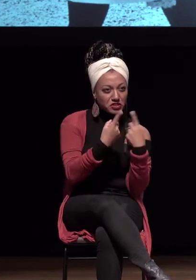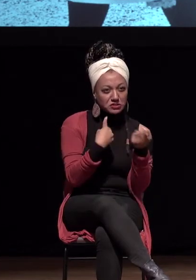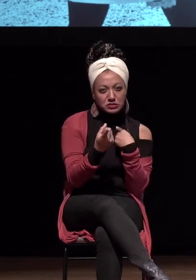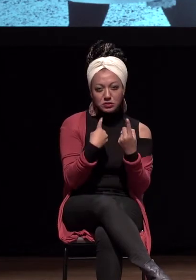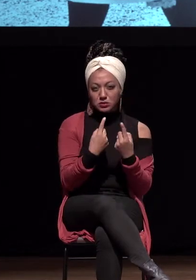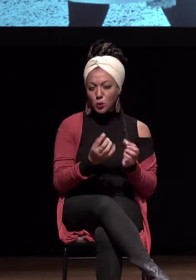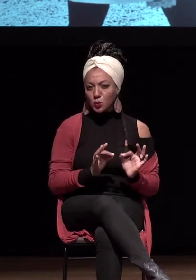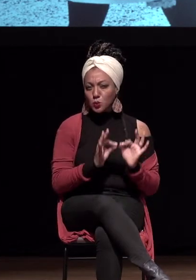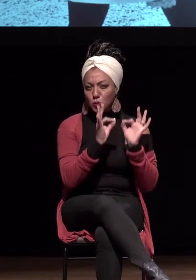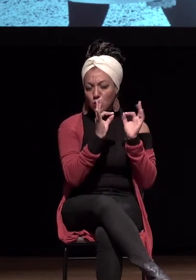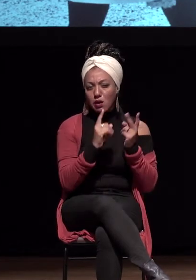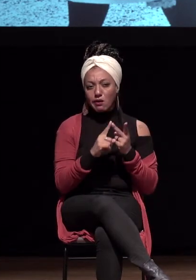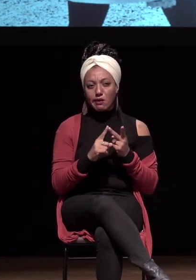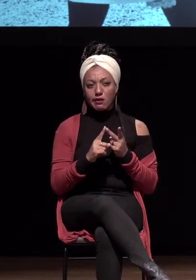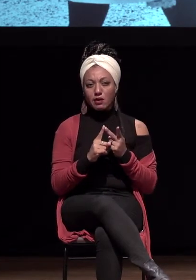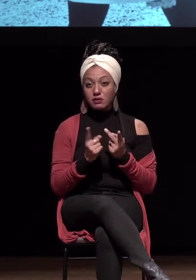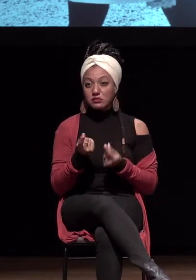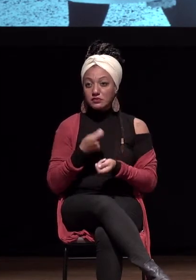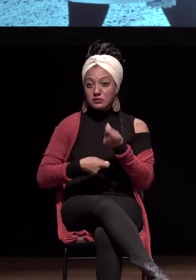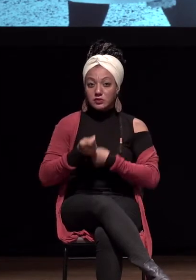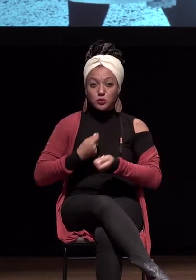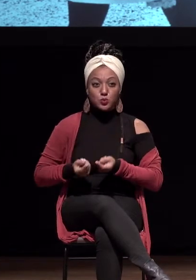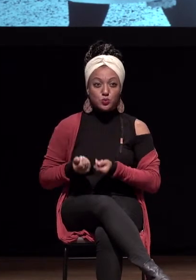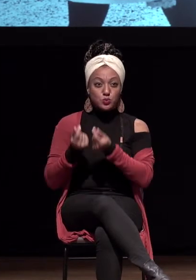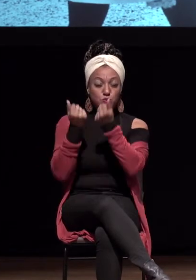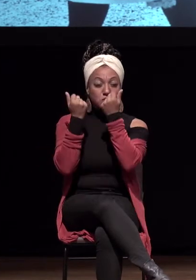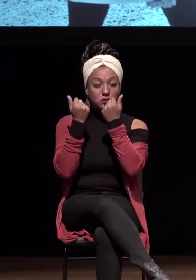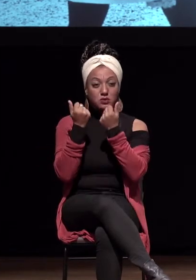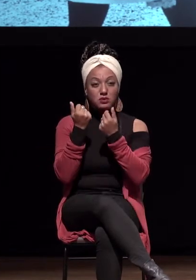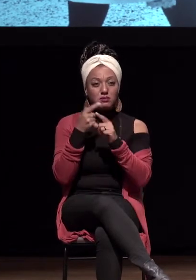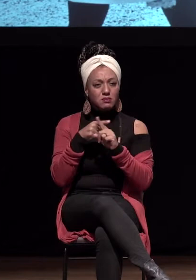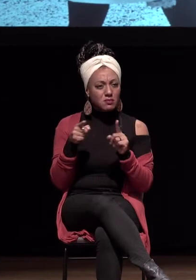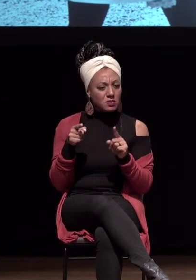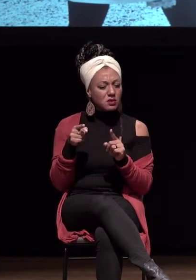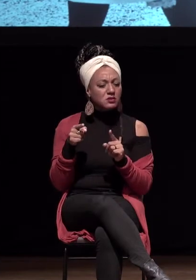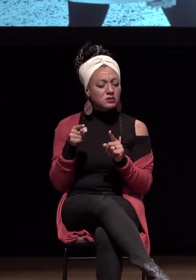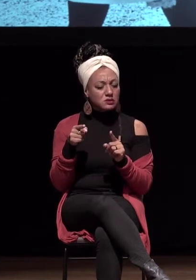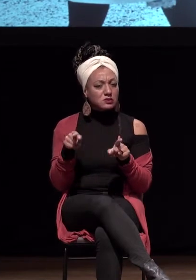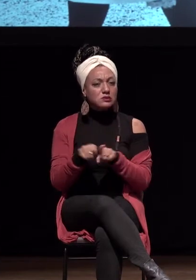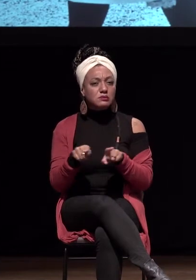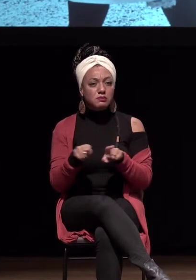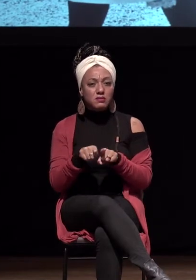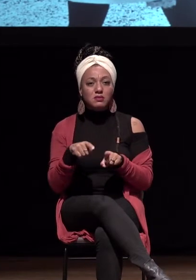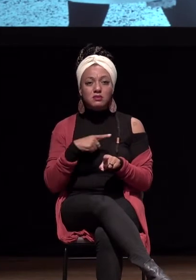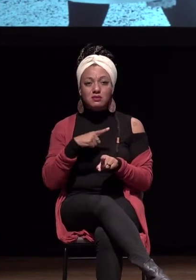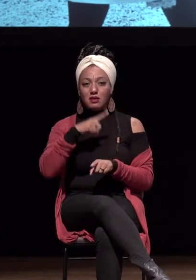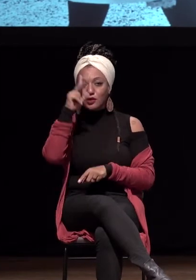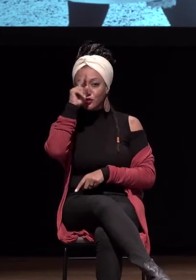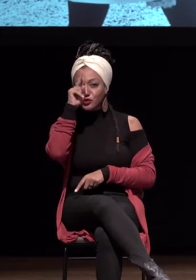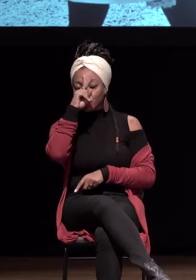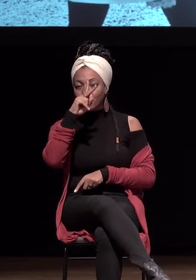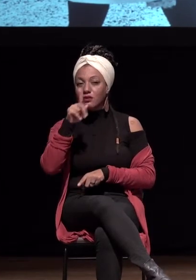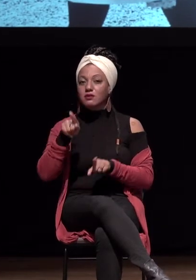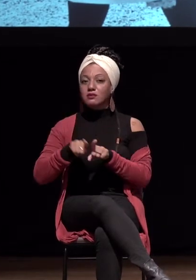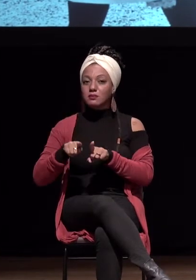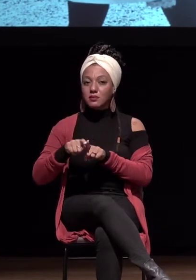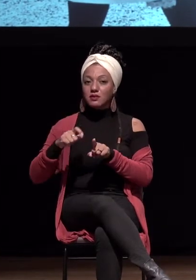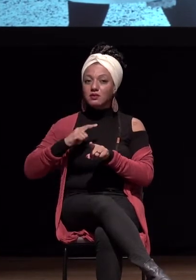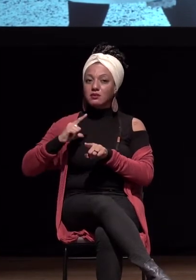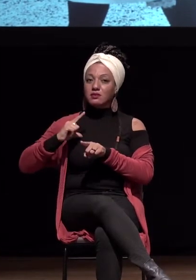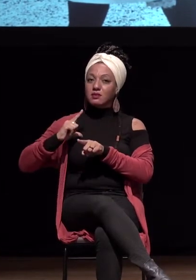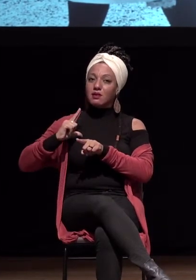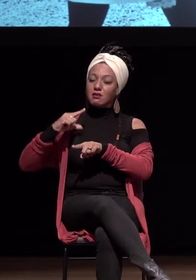financeiros, mas existe uma tradição, existe uma história, e uma história que as pessoas desejam contar a partir da